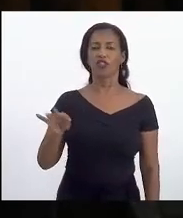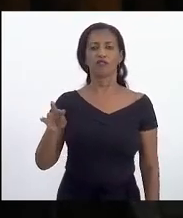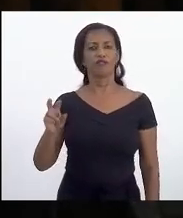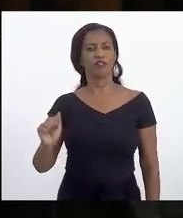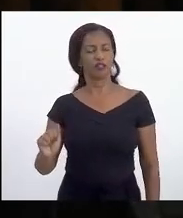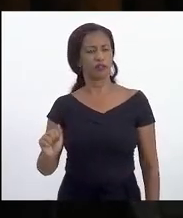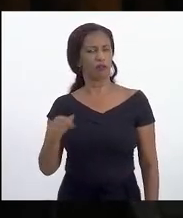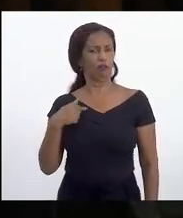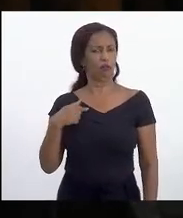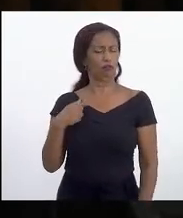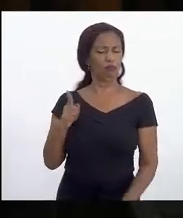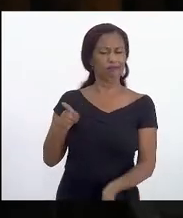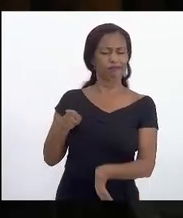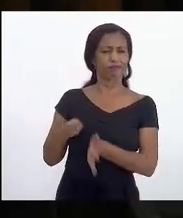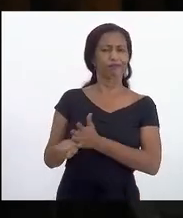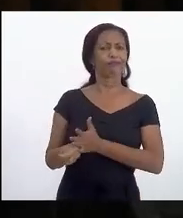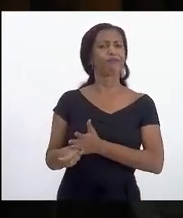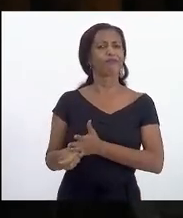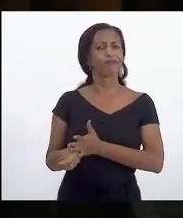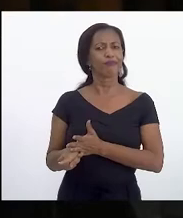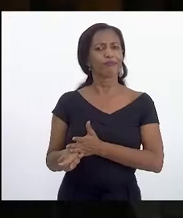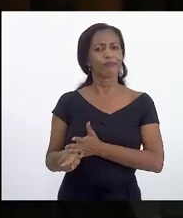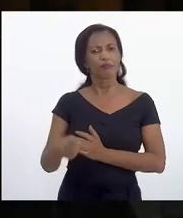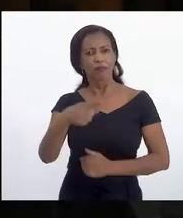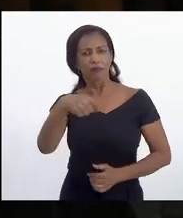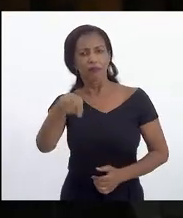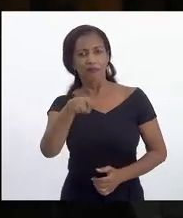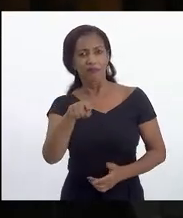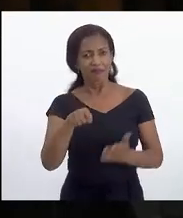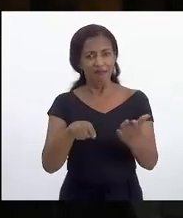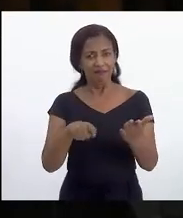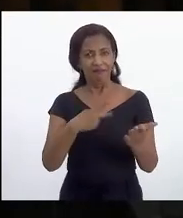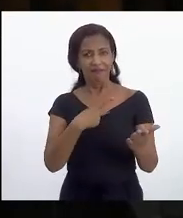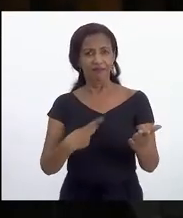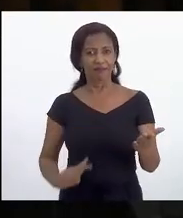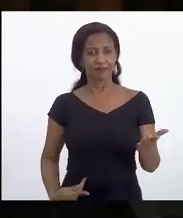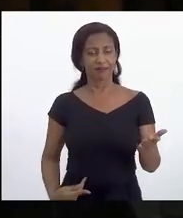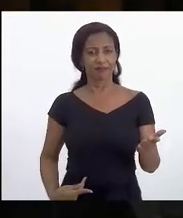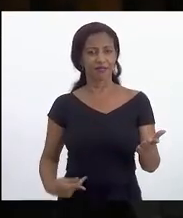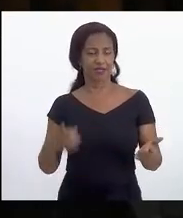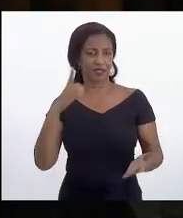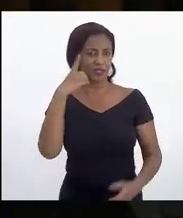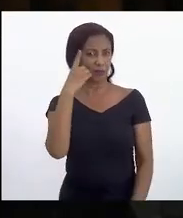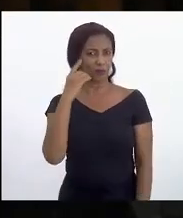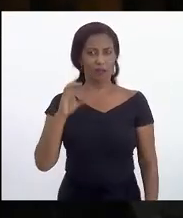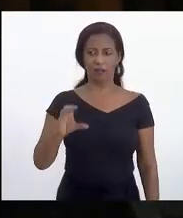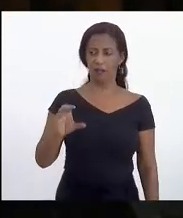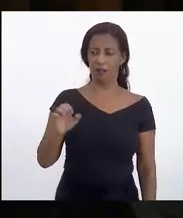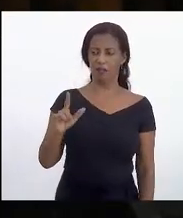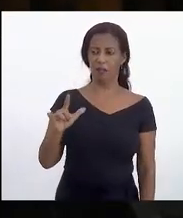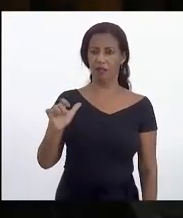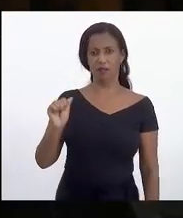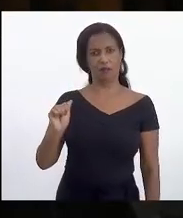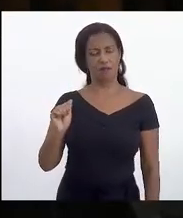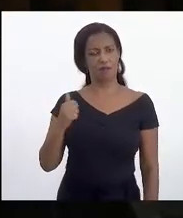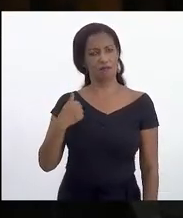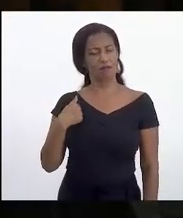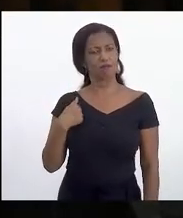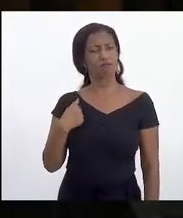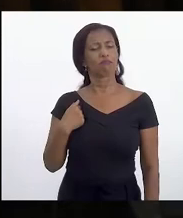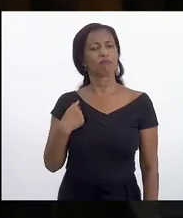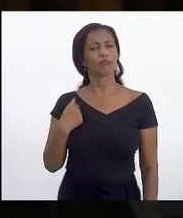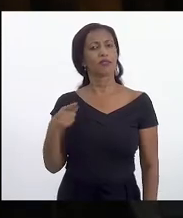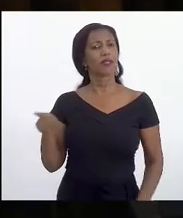E aí eu pergunto a senhora Presidente Deputado a Célia Jordão